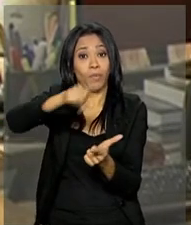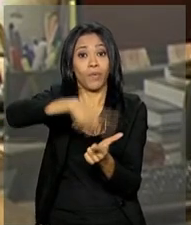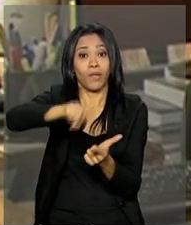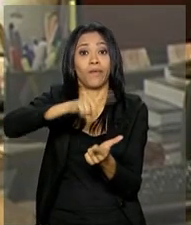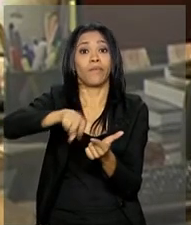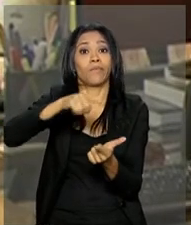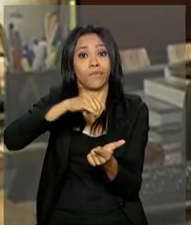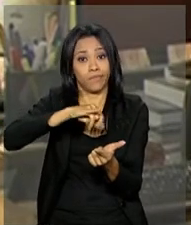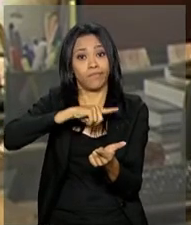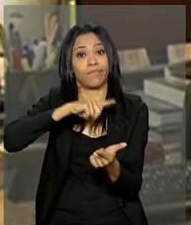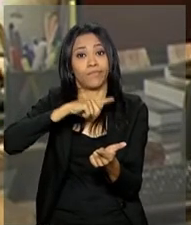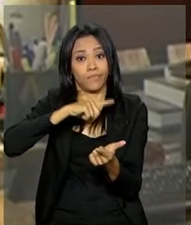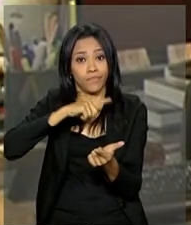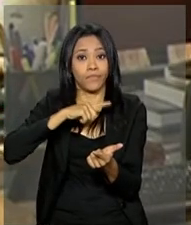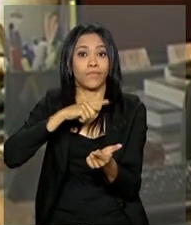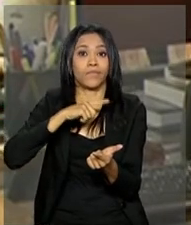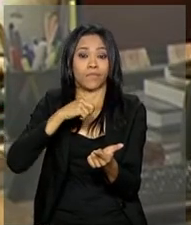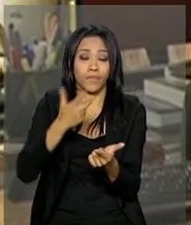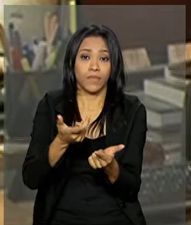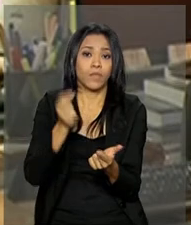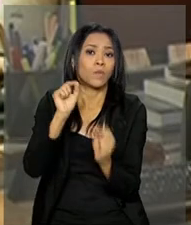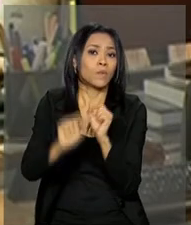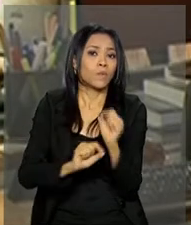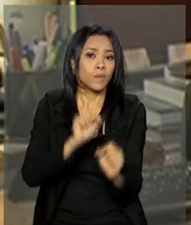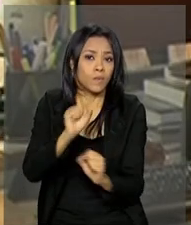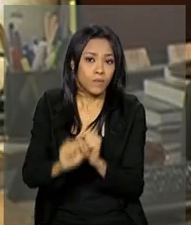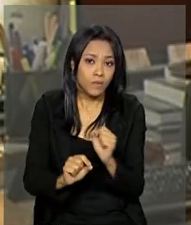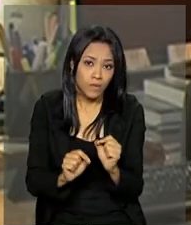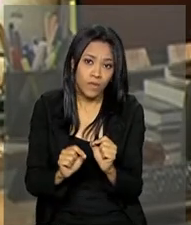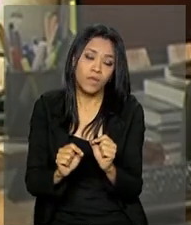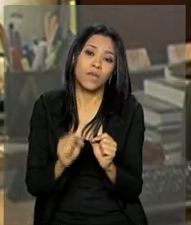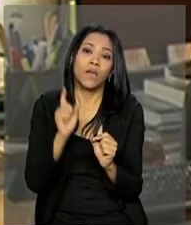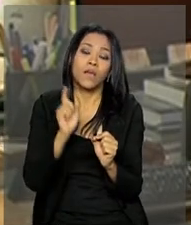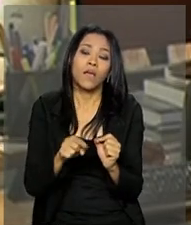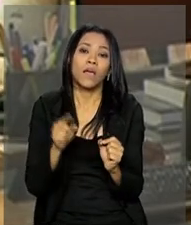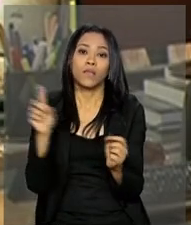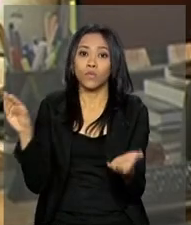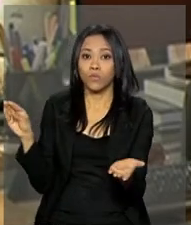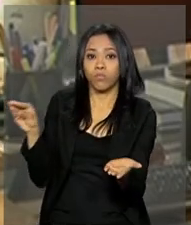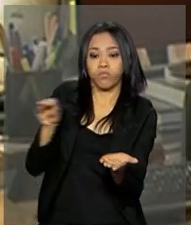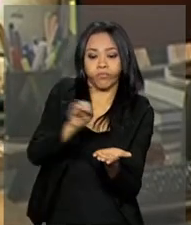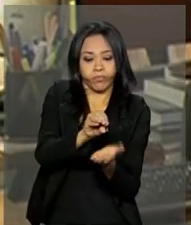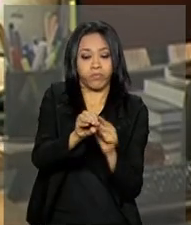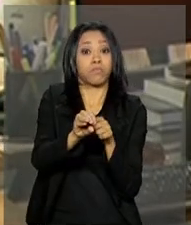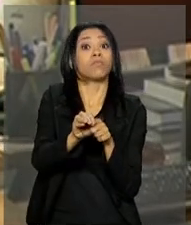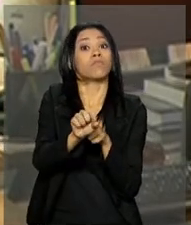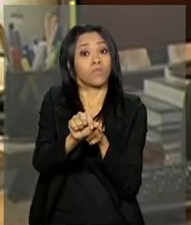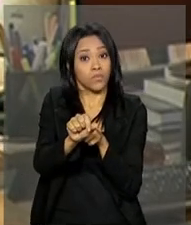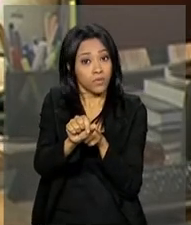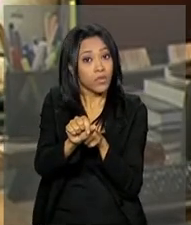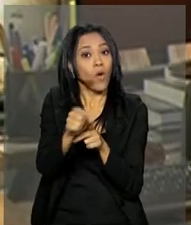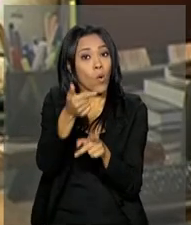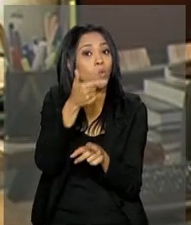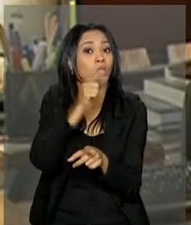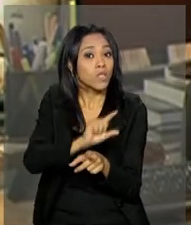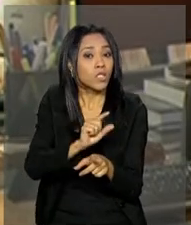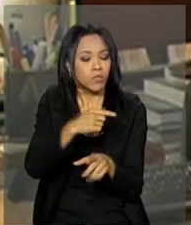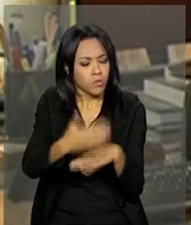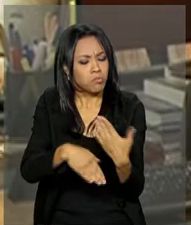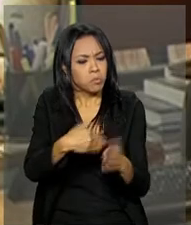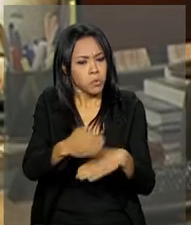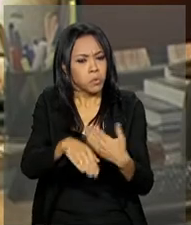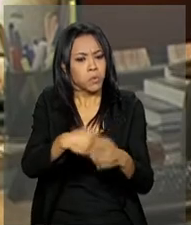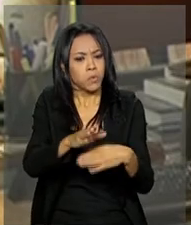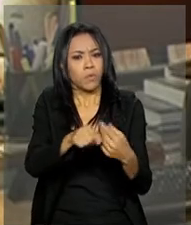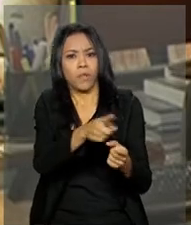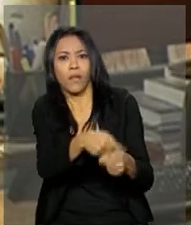uma solução quase que customizada para esse cliente. Então, através do investimento, a gente consegue desenvolver um produto voltando